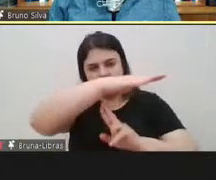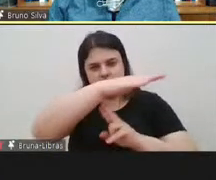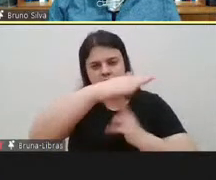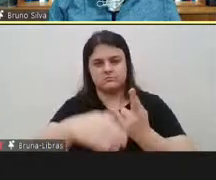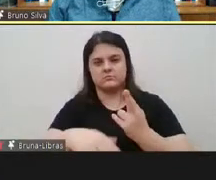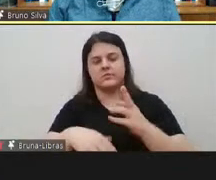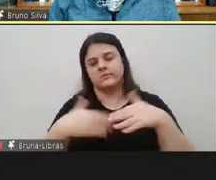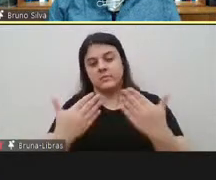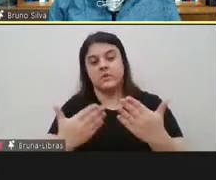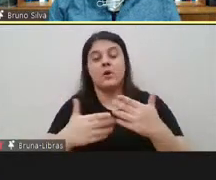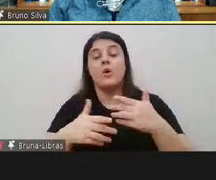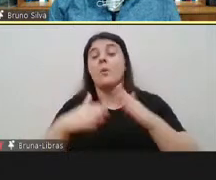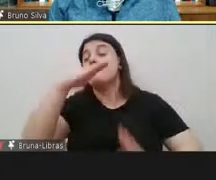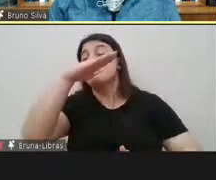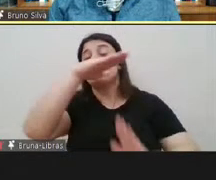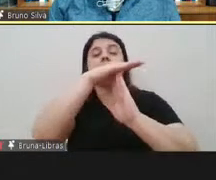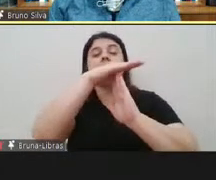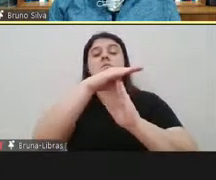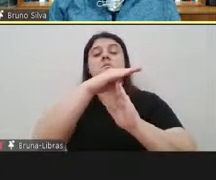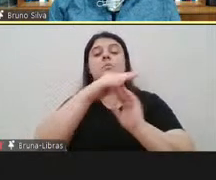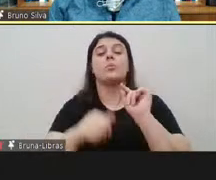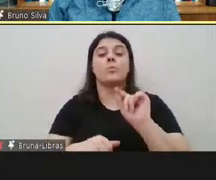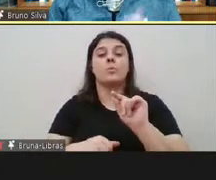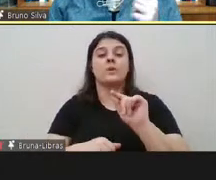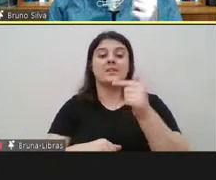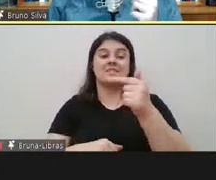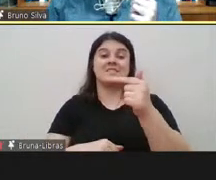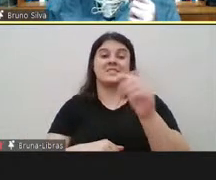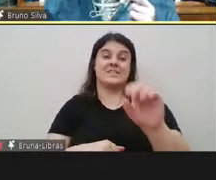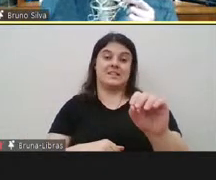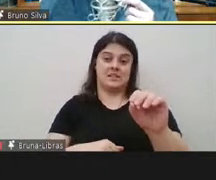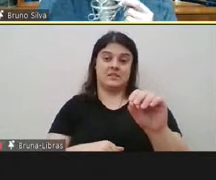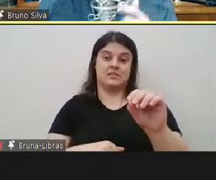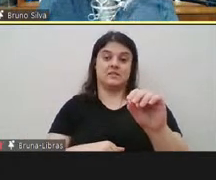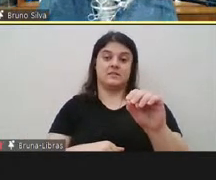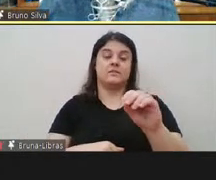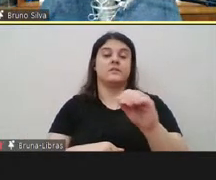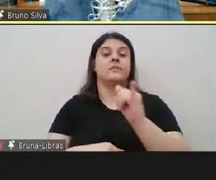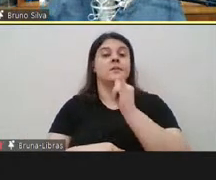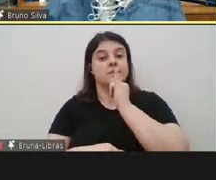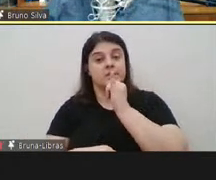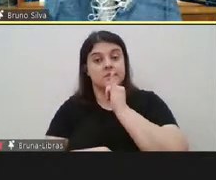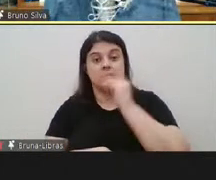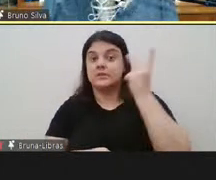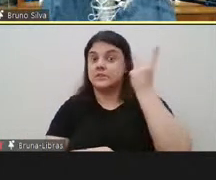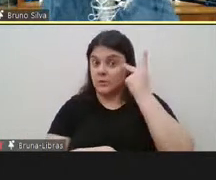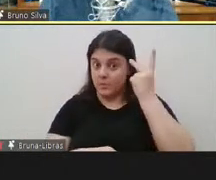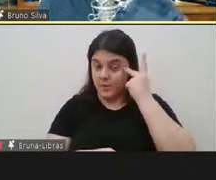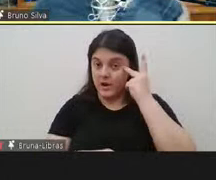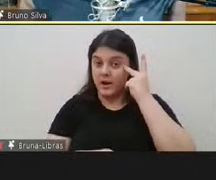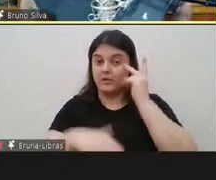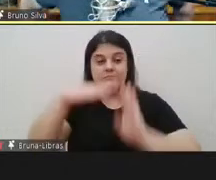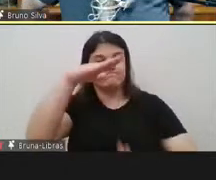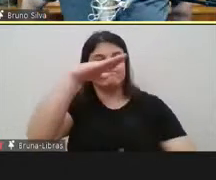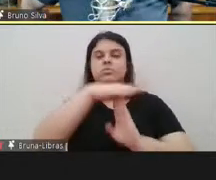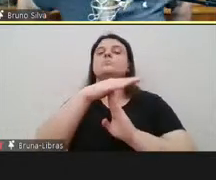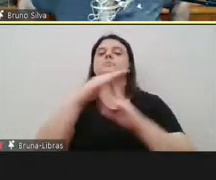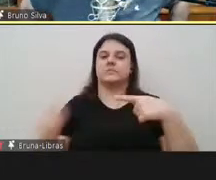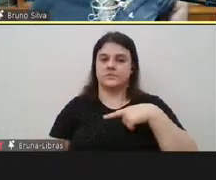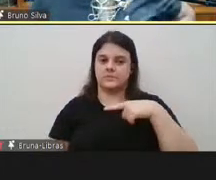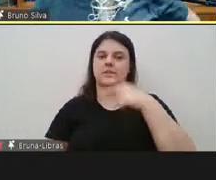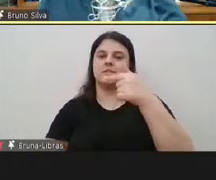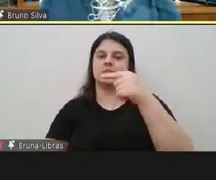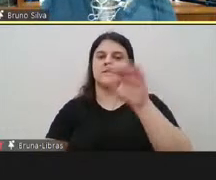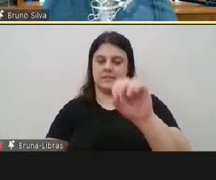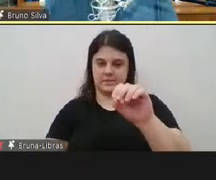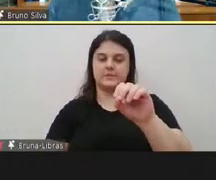oito e o máximo Professor o máximo é 70 estados grandes como o caso por exemplo de São Paulo que é o teto aí a